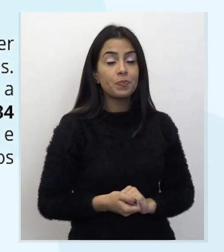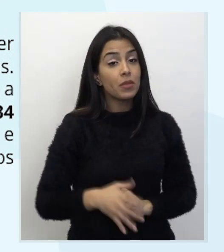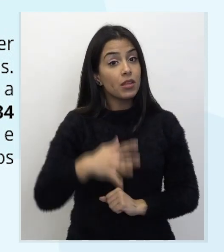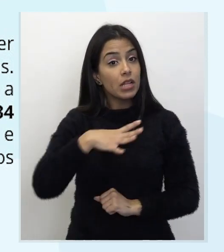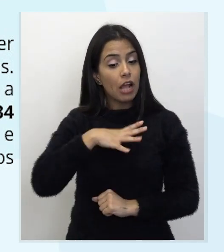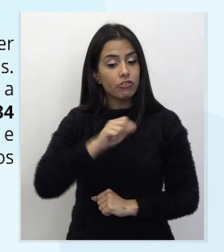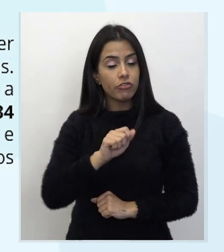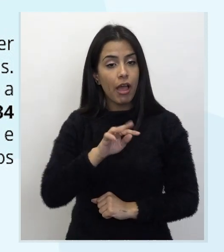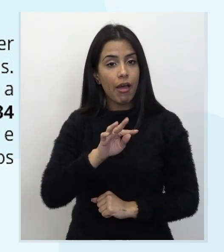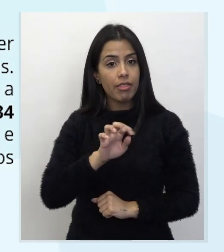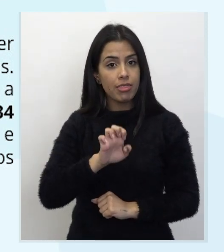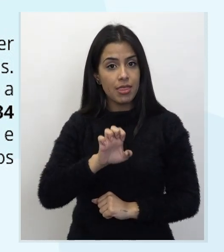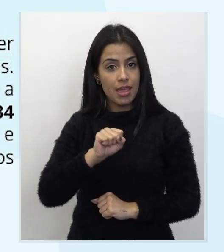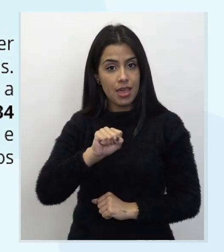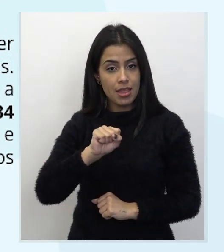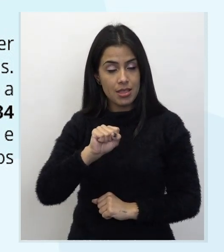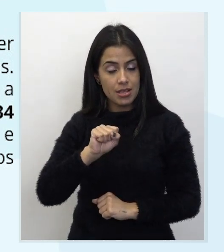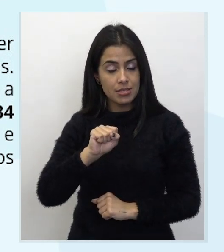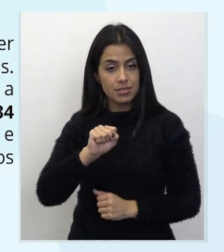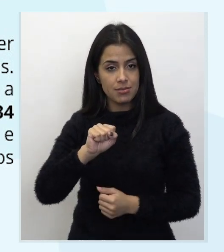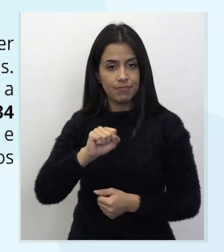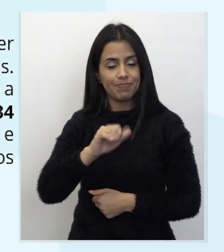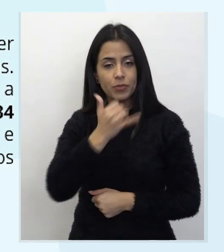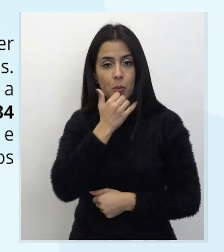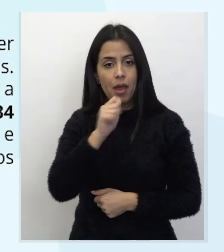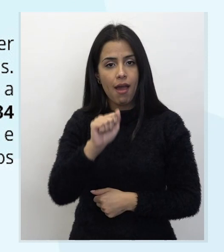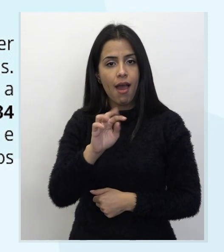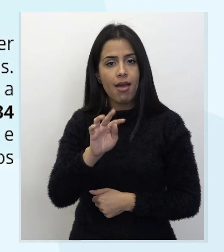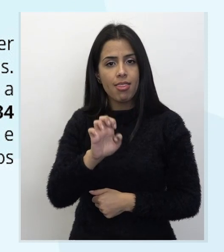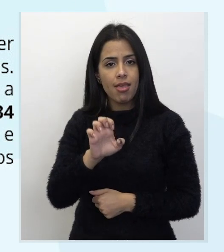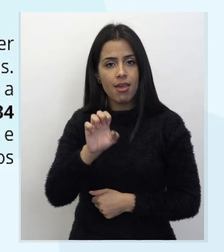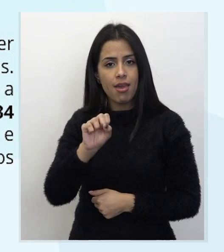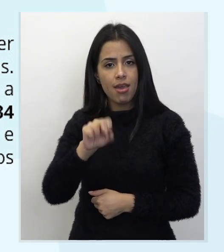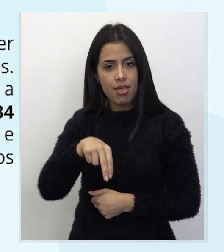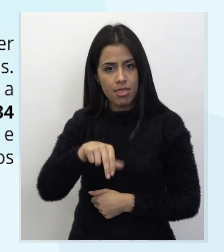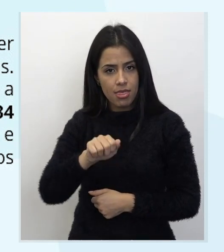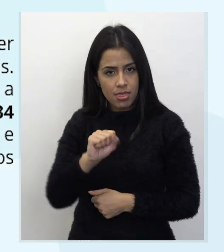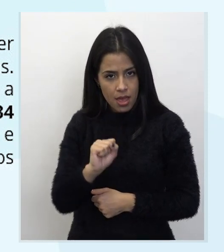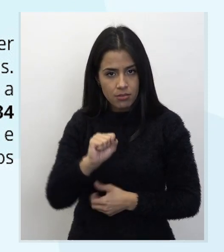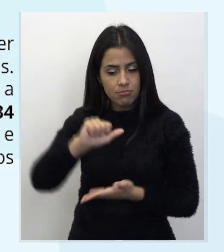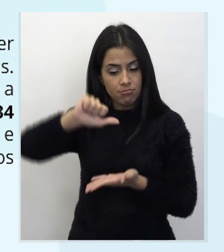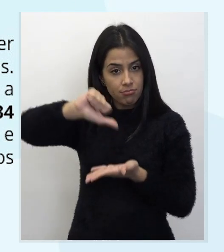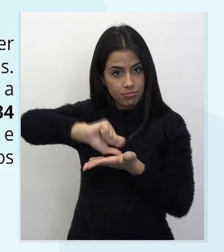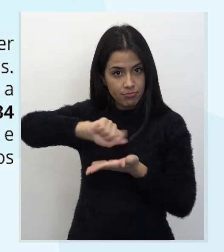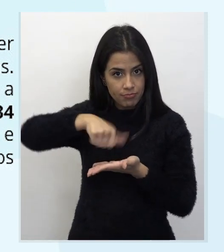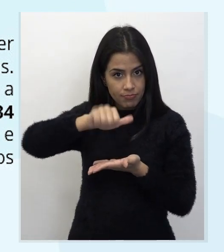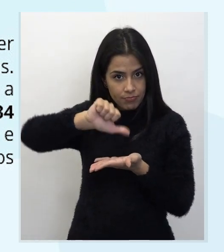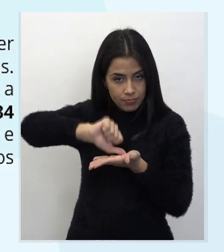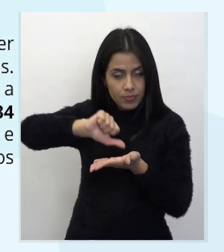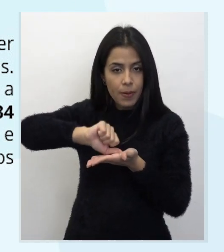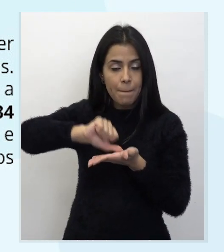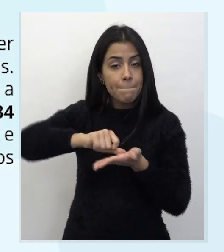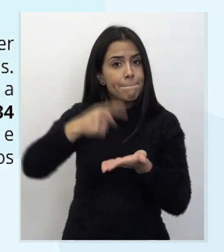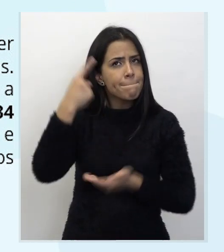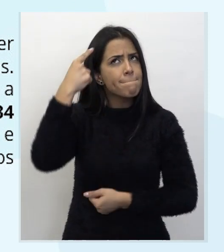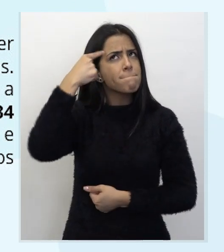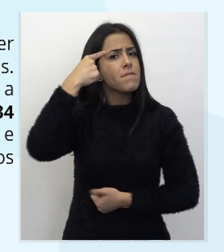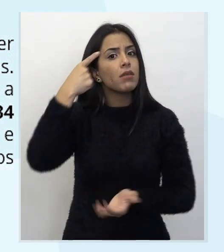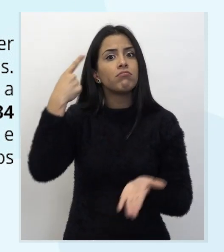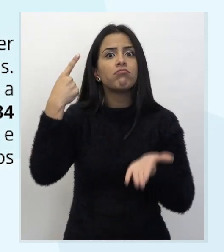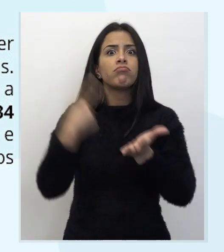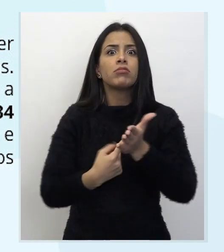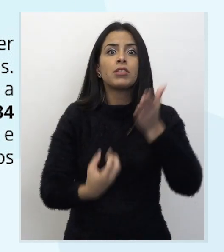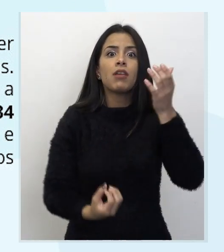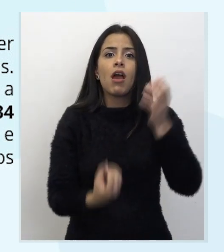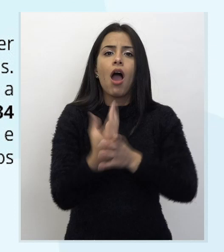sugeriu às demais cidades-estado gregas o seguinte: vamos formar uma liga, né, para se caso os persas ou